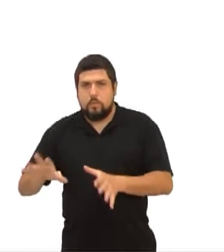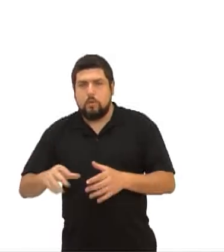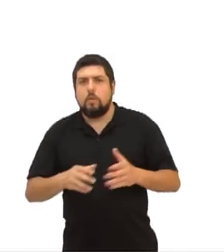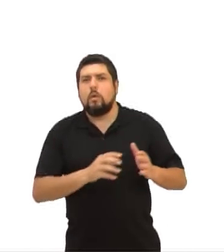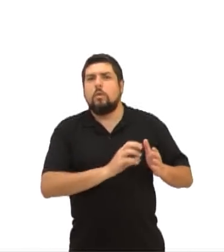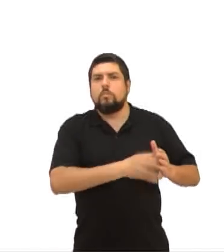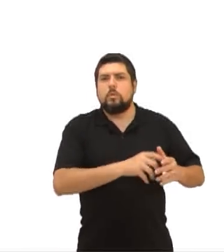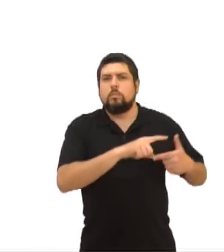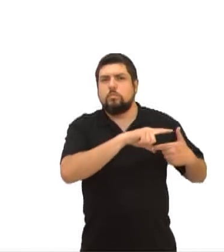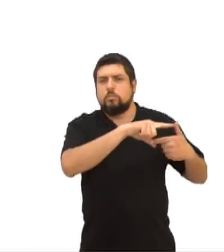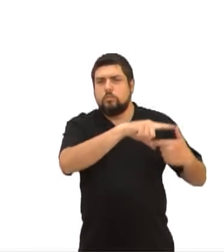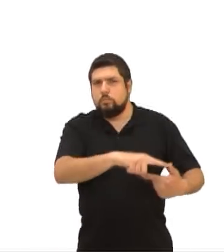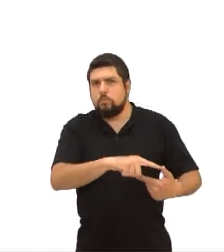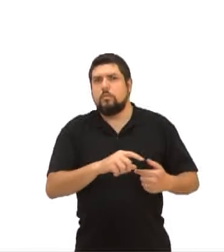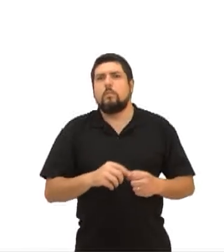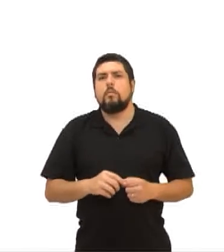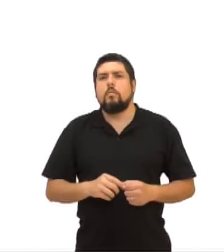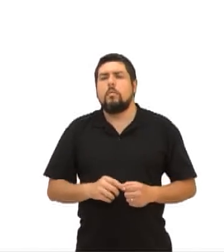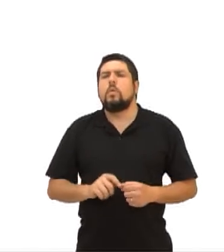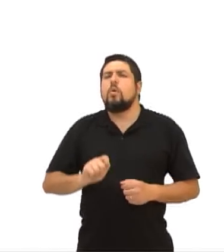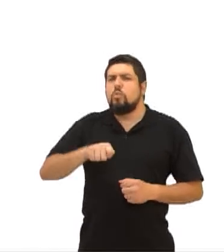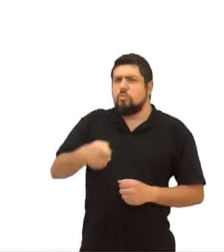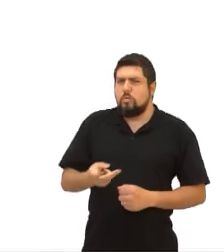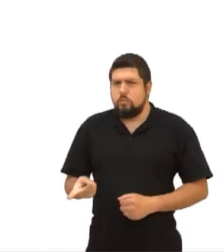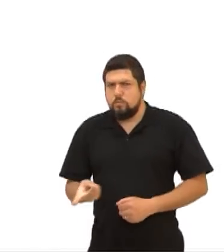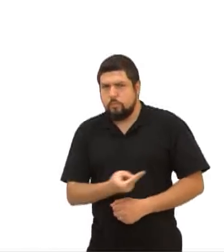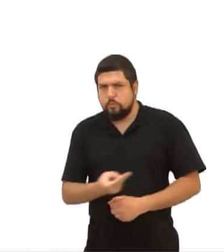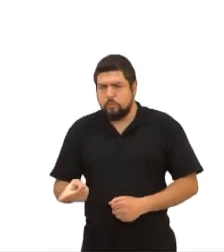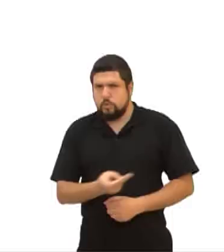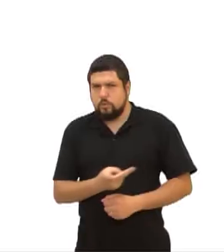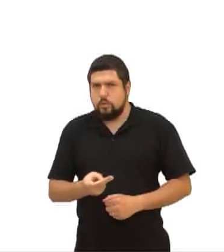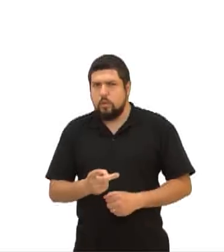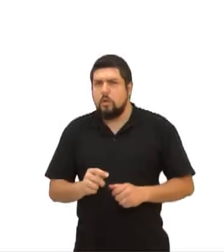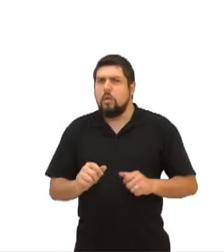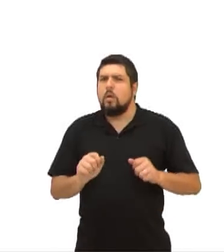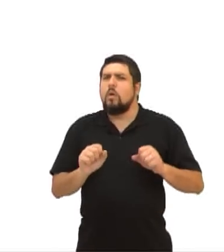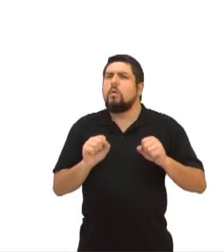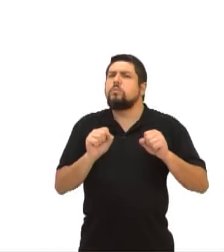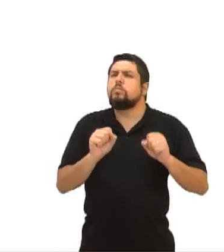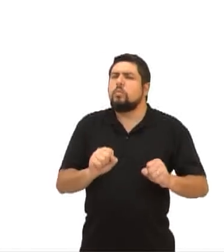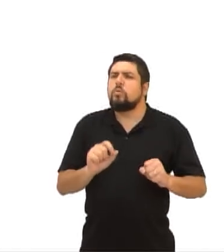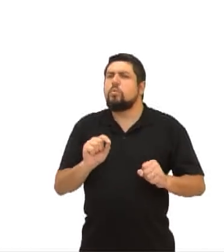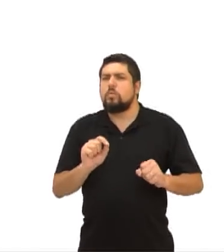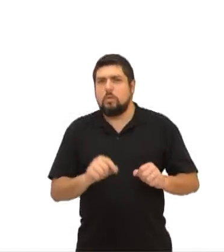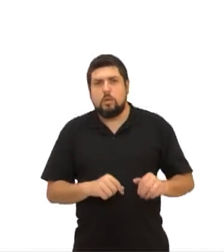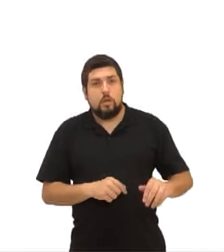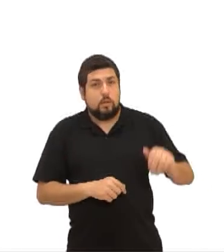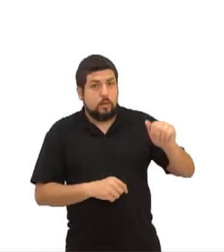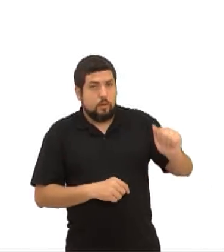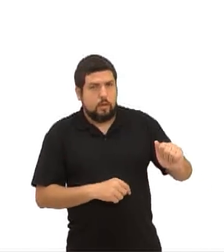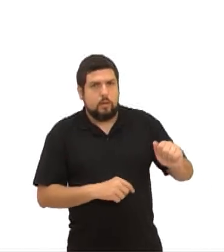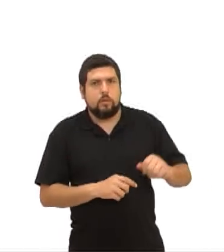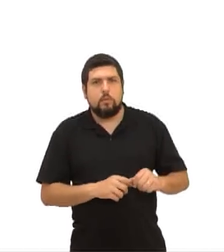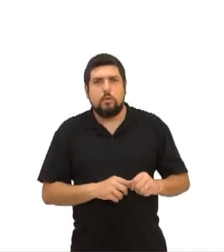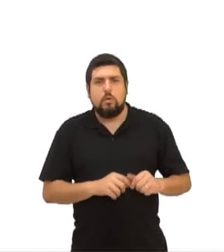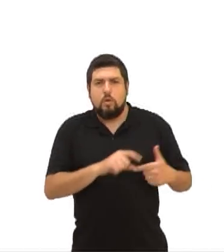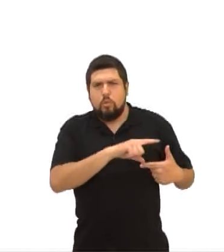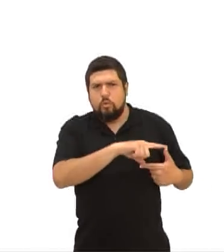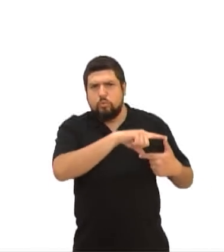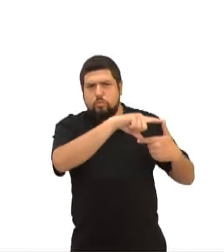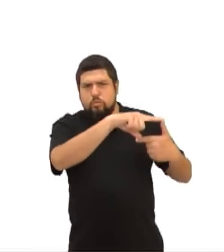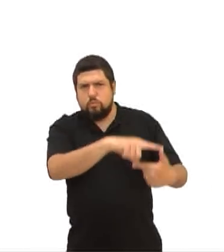Partido Conservador. Sobre esses partidos, podemos considerar que, letra A, o Partido